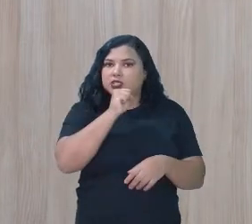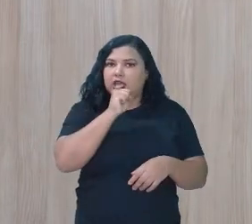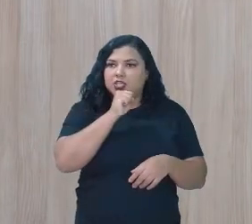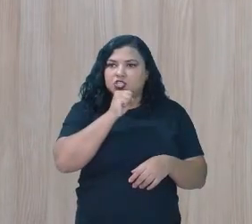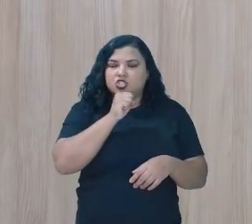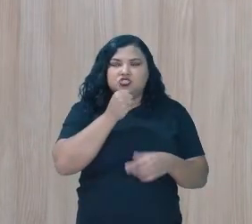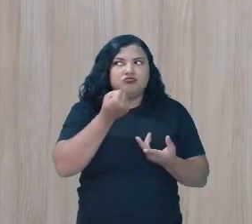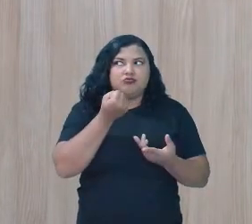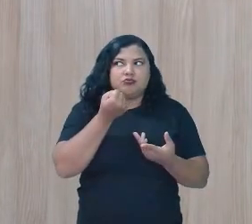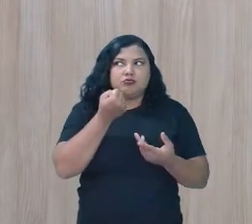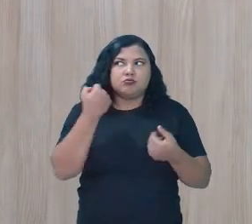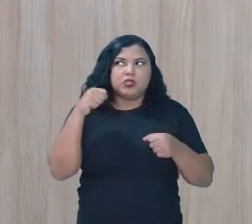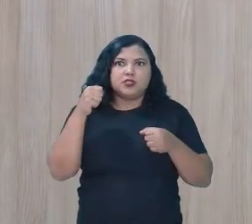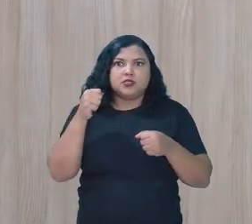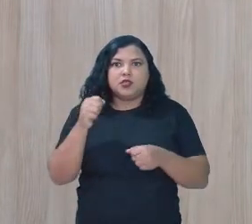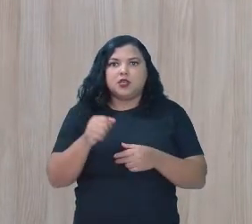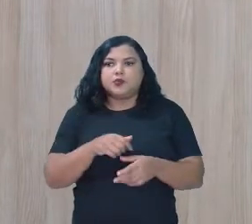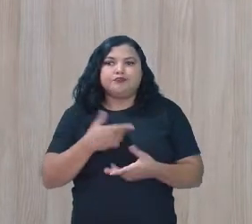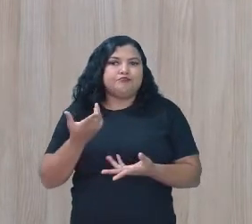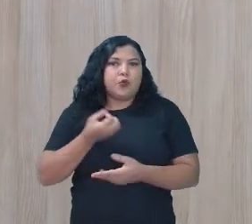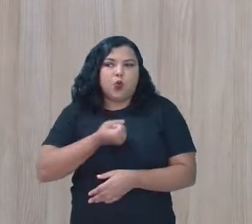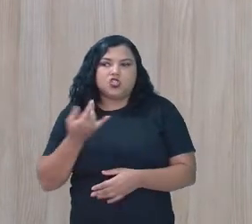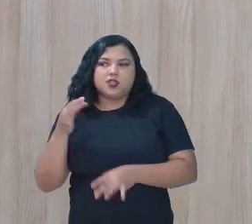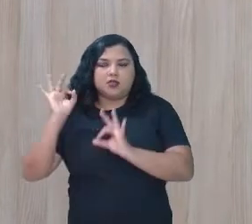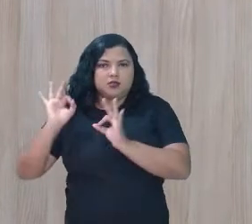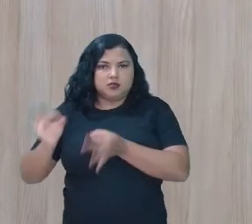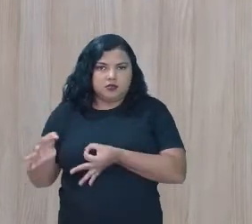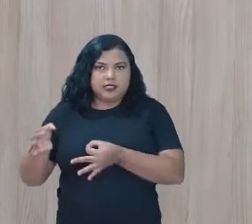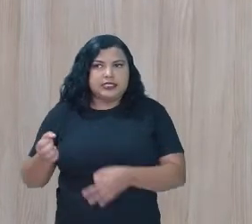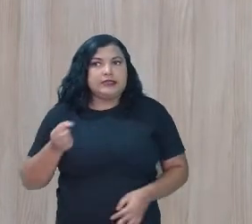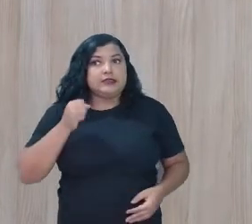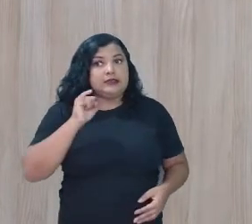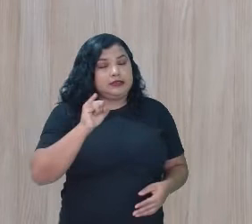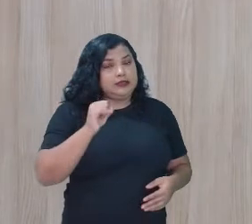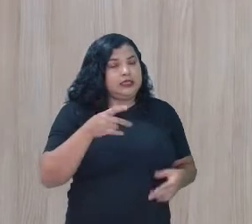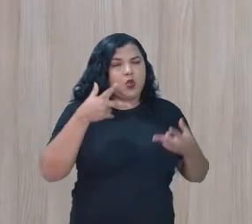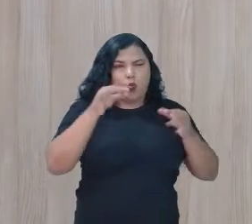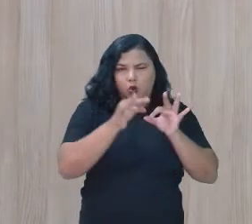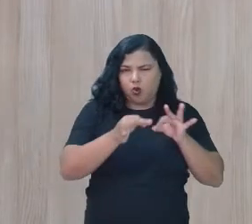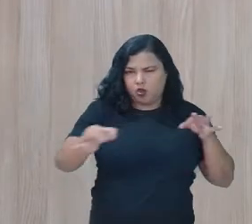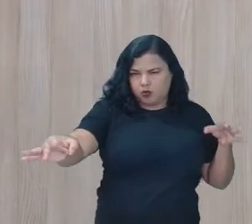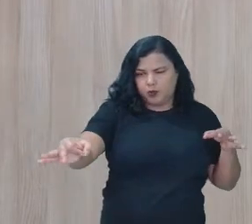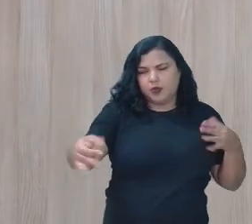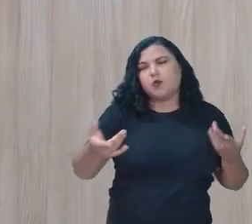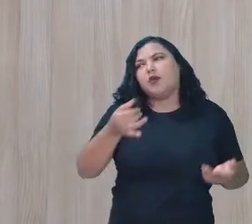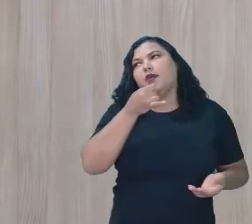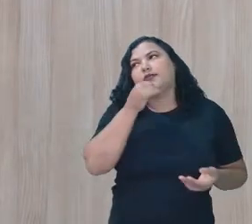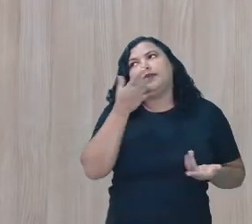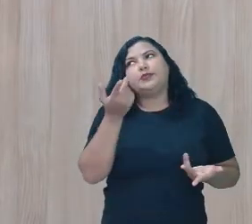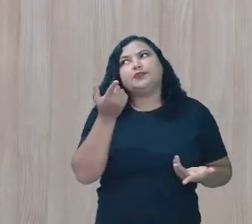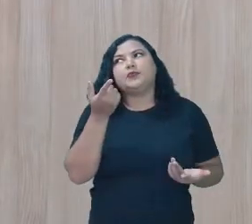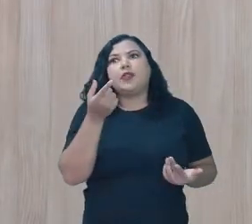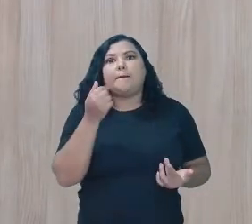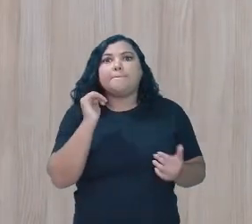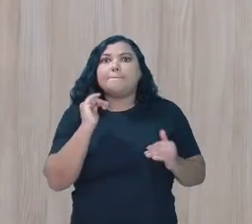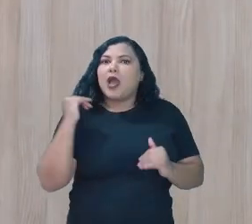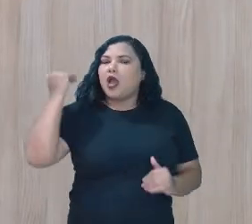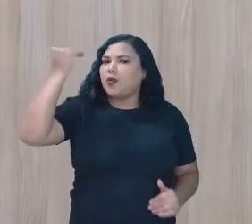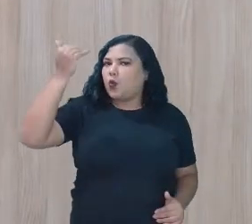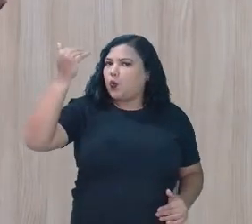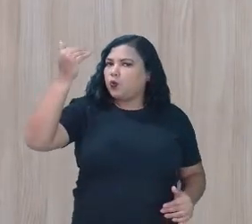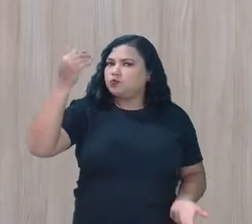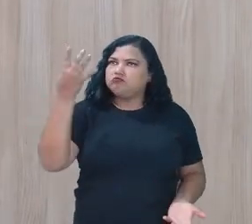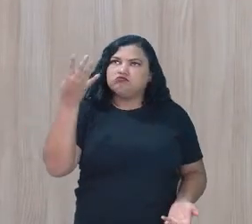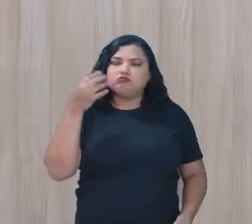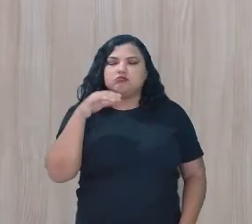velocidade X, certo? Se eu quiser percorrer essa mesma distância em uma velocidade